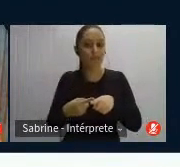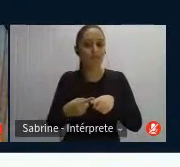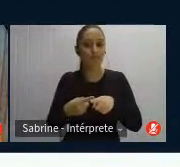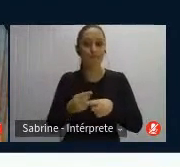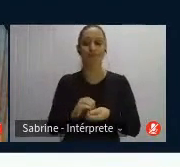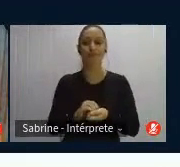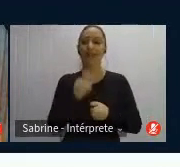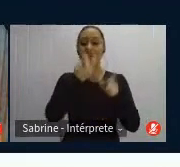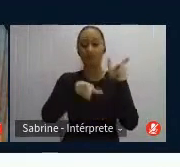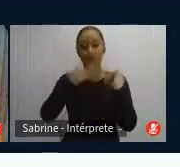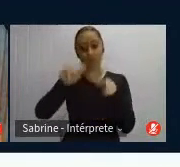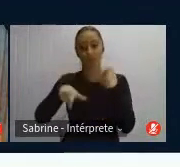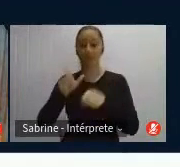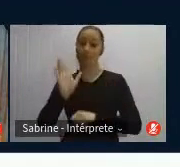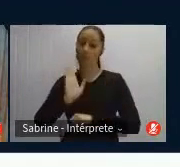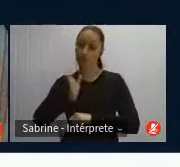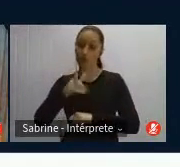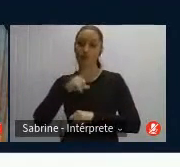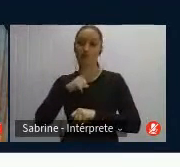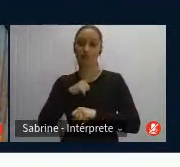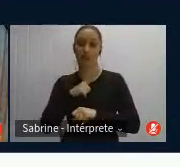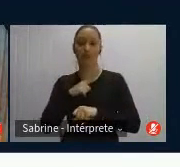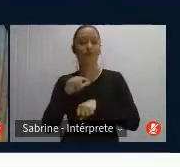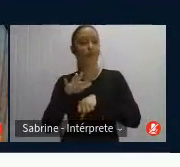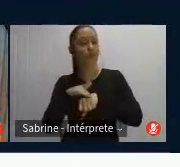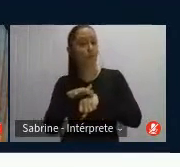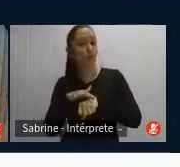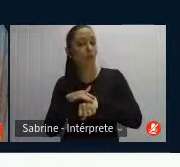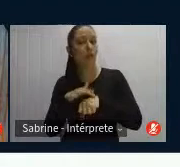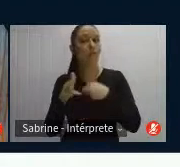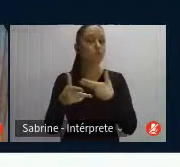alguma comorbidade. Então,